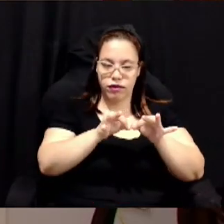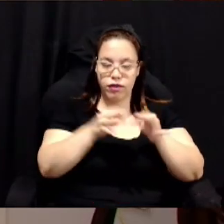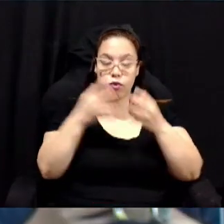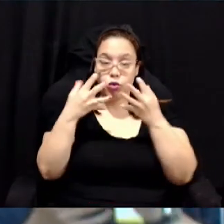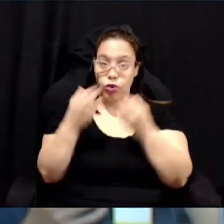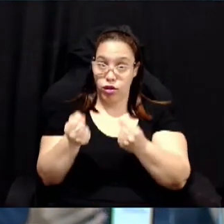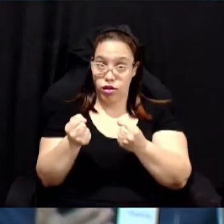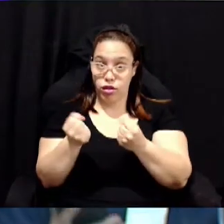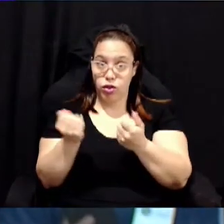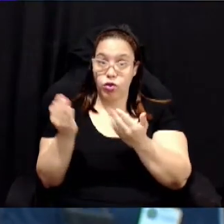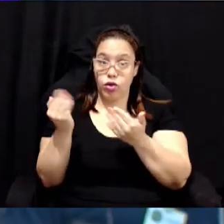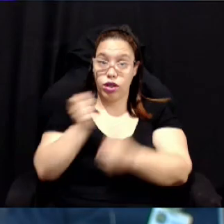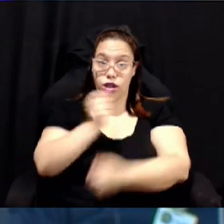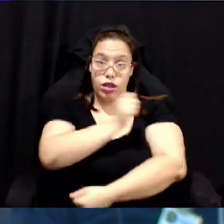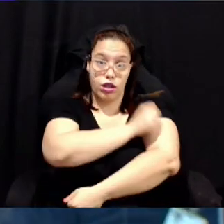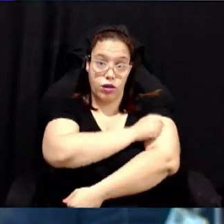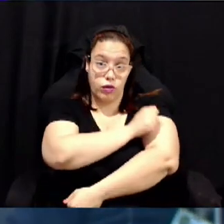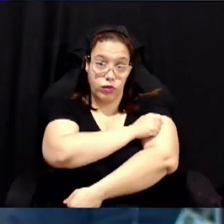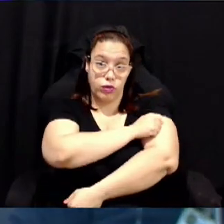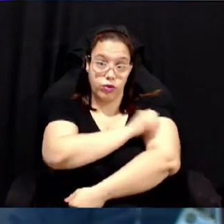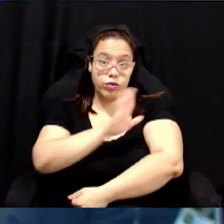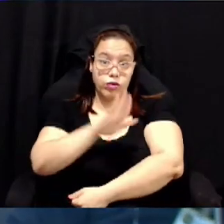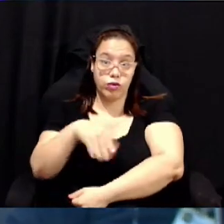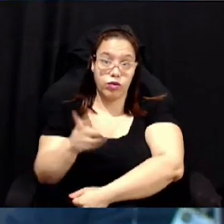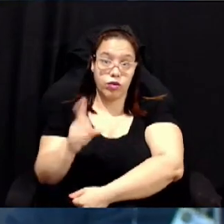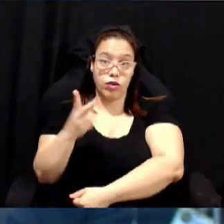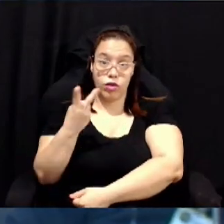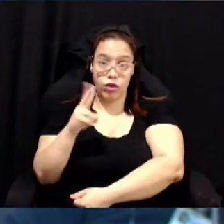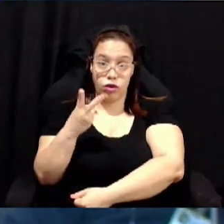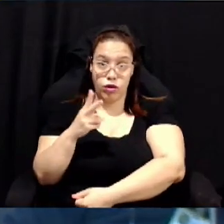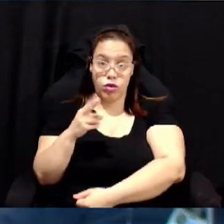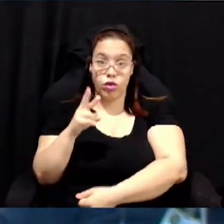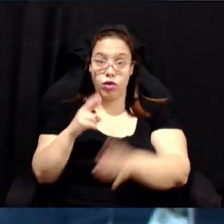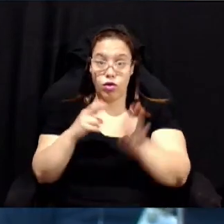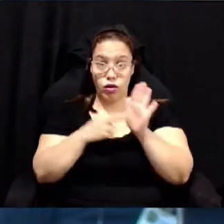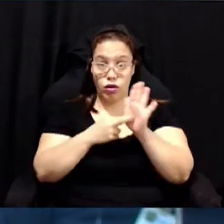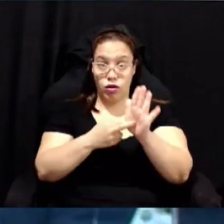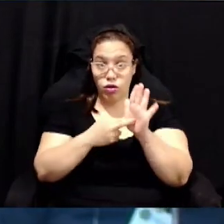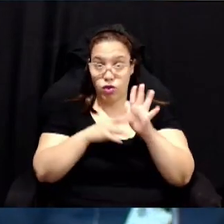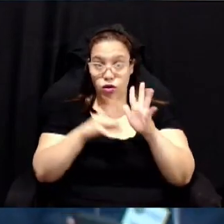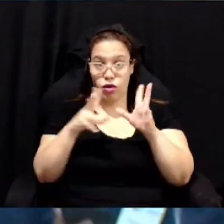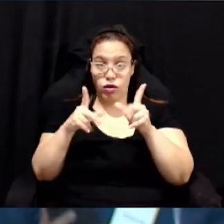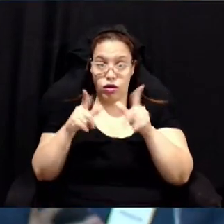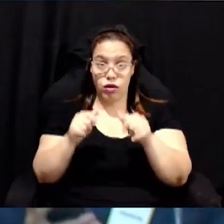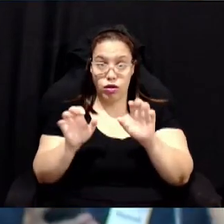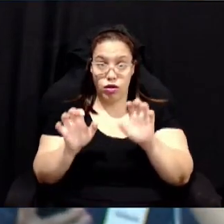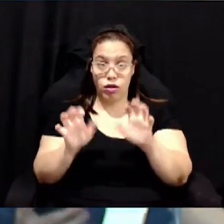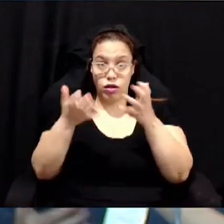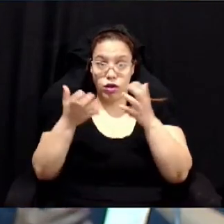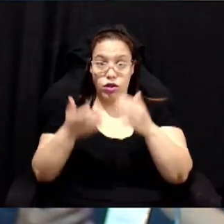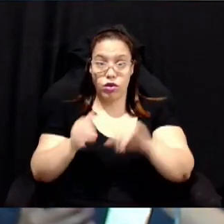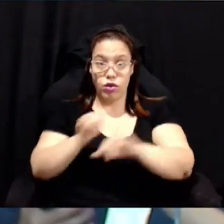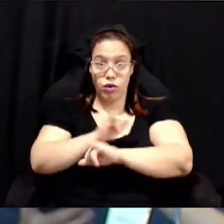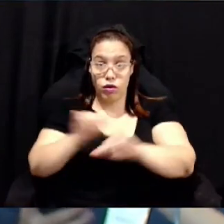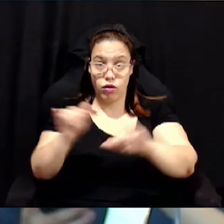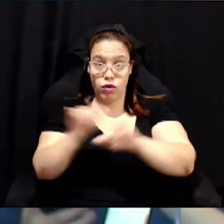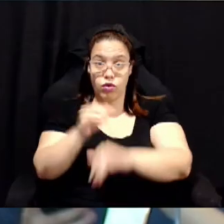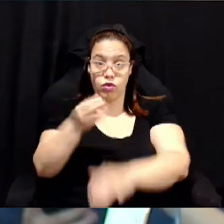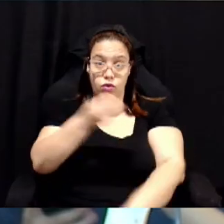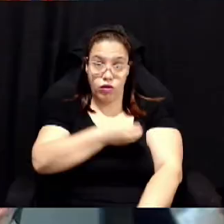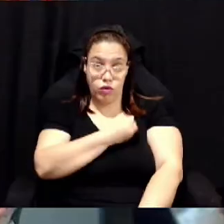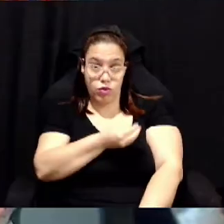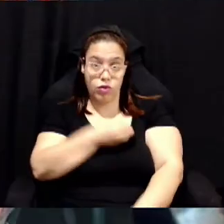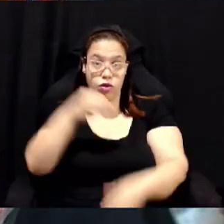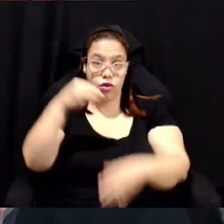esses alunos. Apesar de apenas 2 representantes, toda a efervescência das campanhas são vivenciadas dentro da